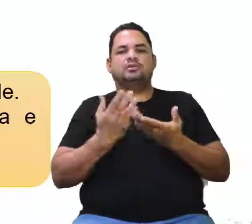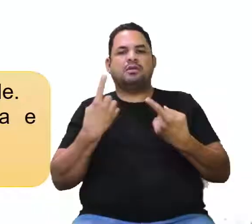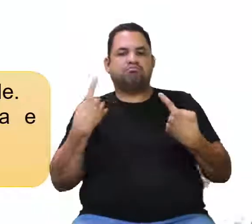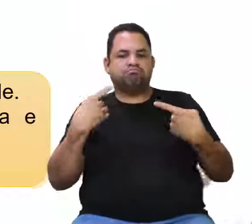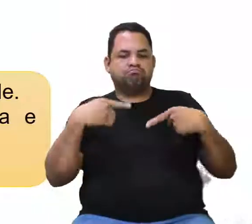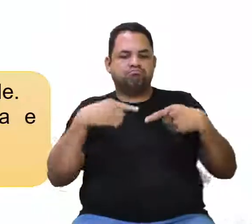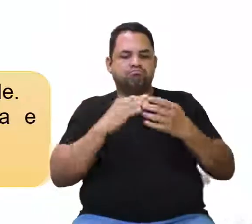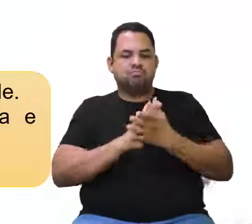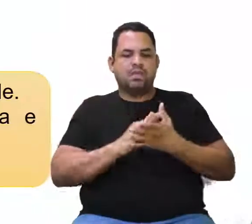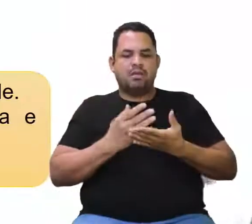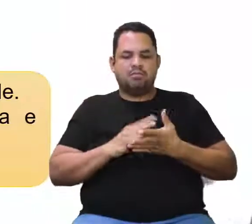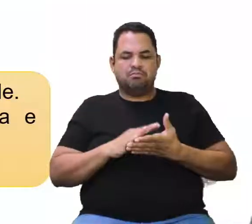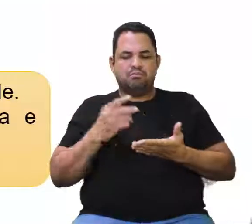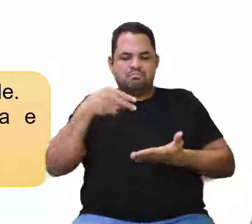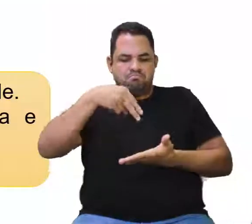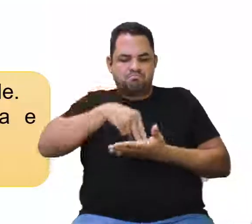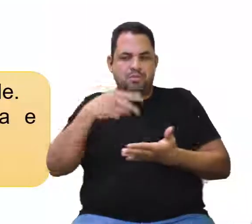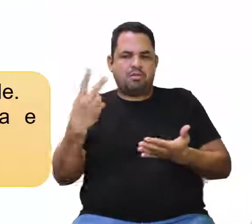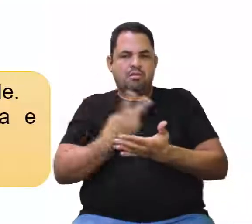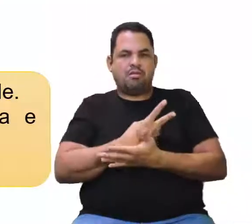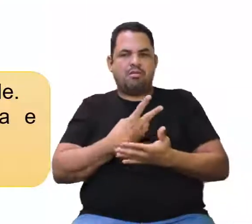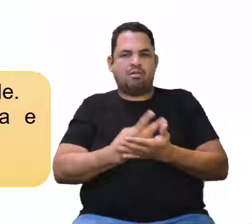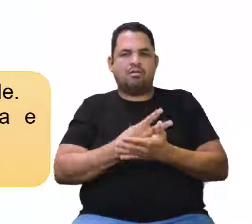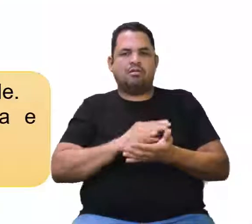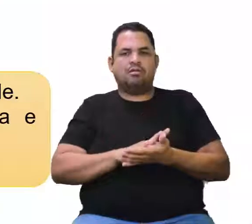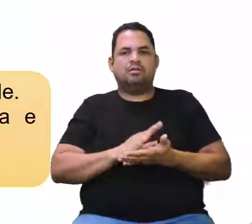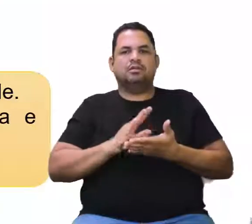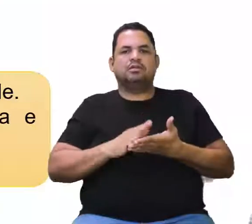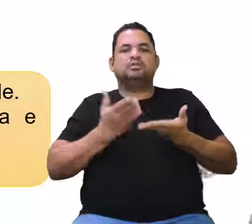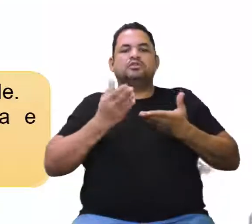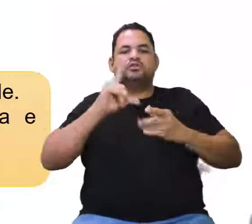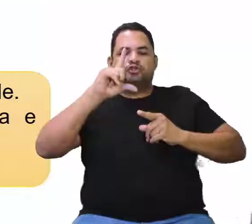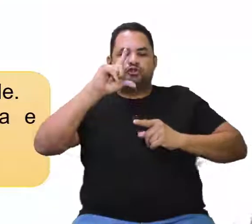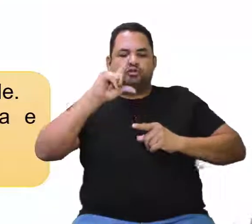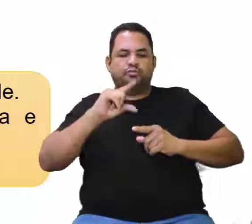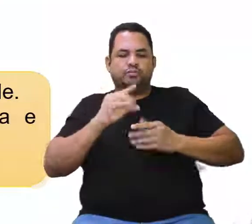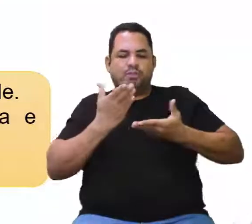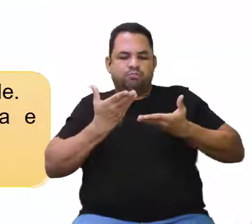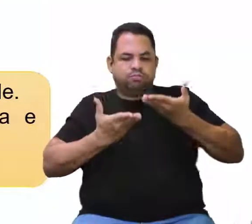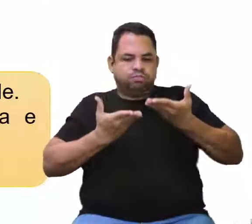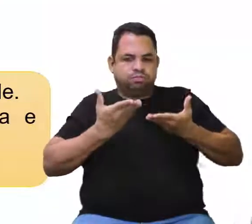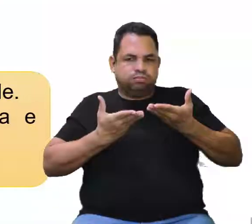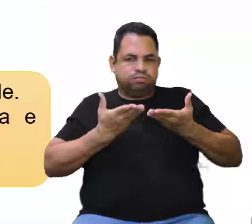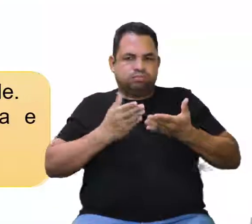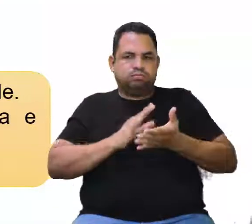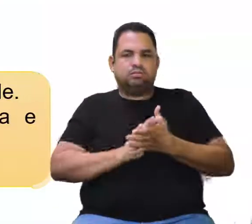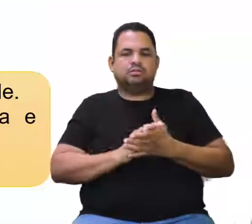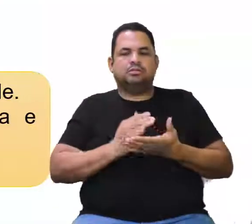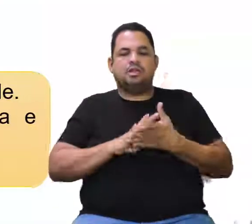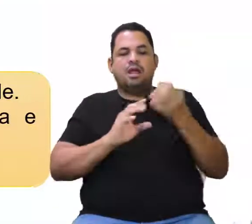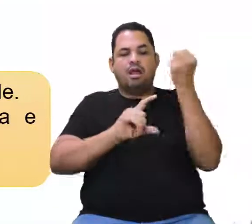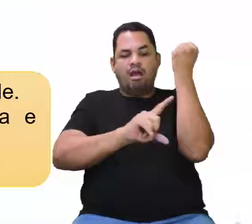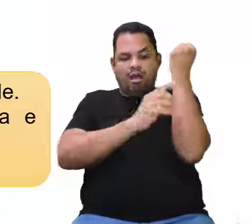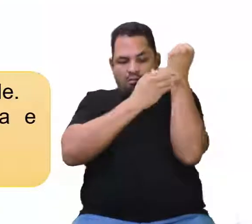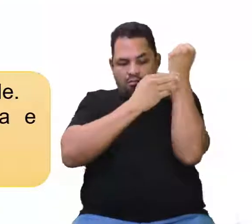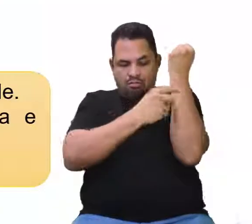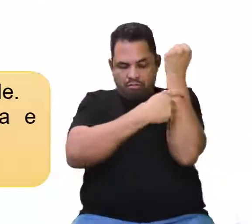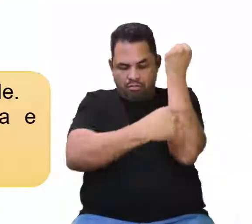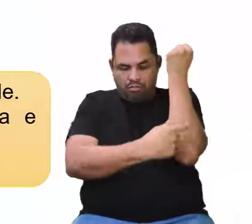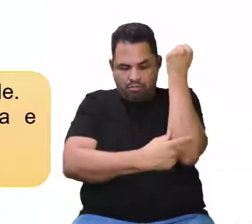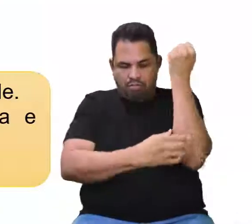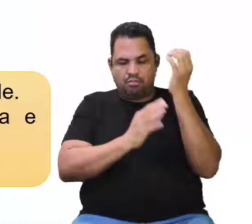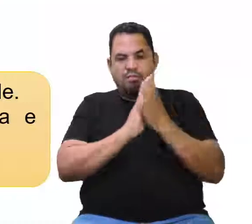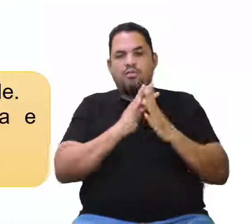má postura, eu vou aliviar a sobrecarga ali das atividades diárias naquela região da coluna, porque eu